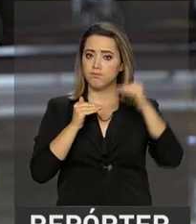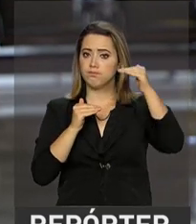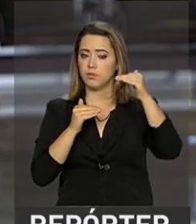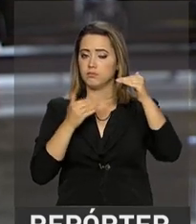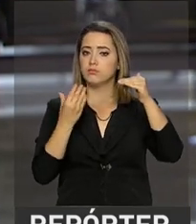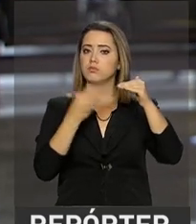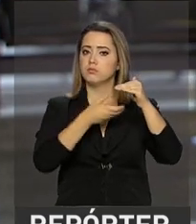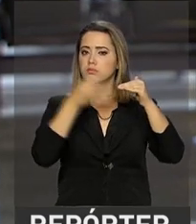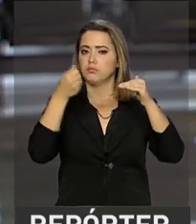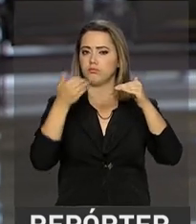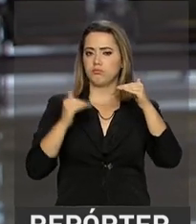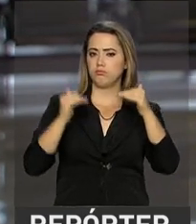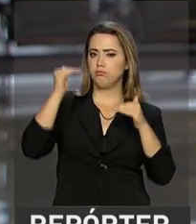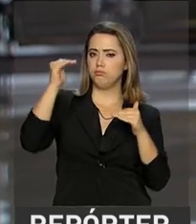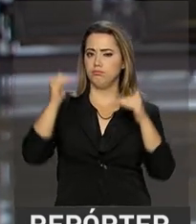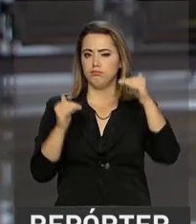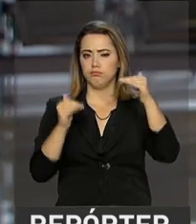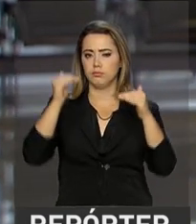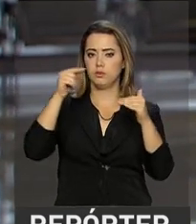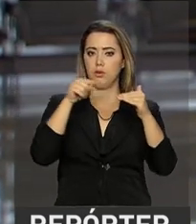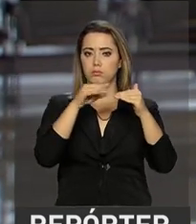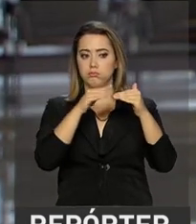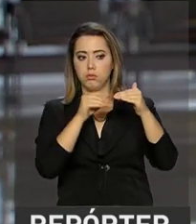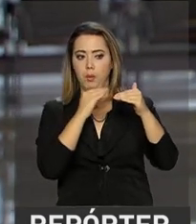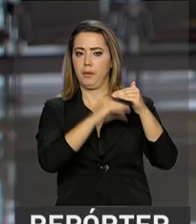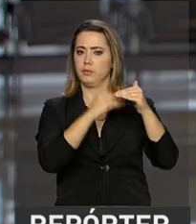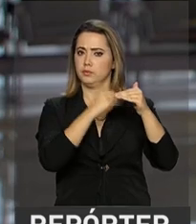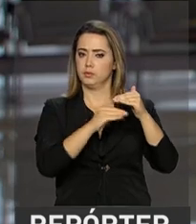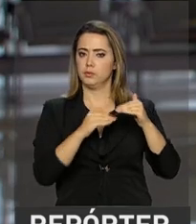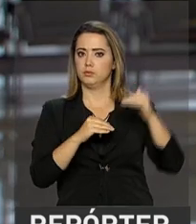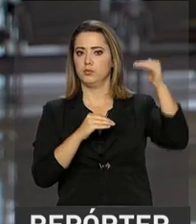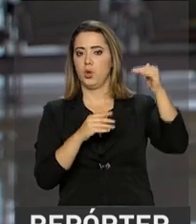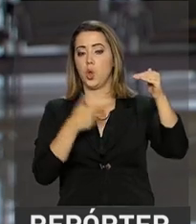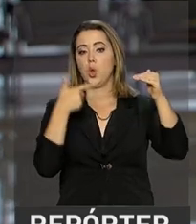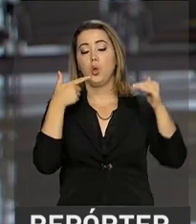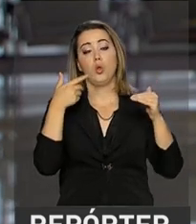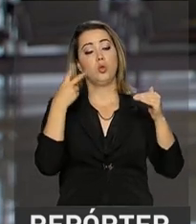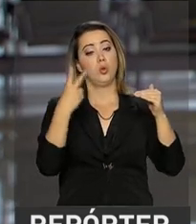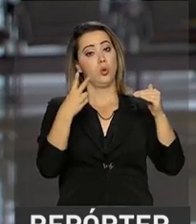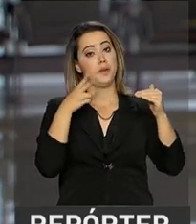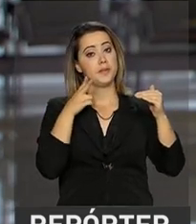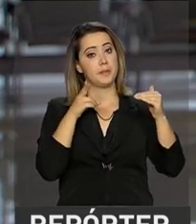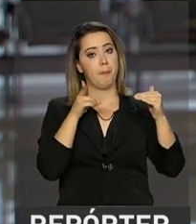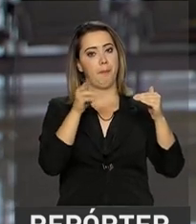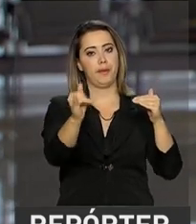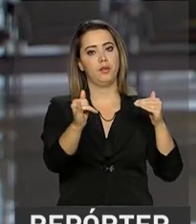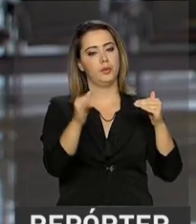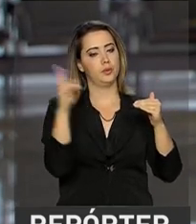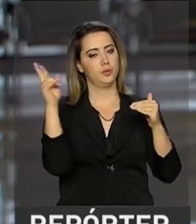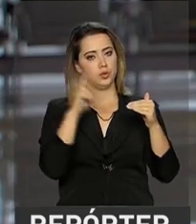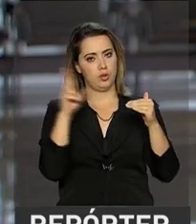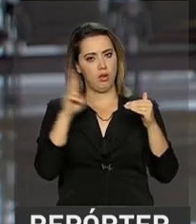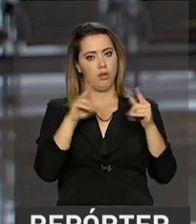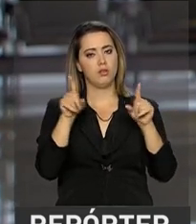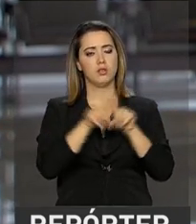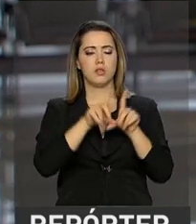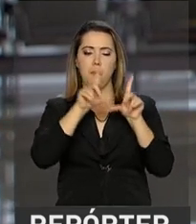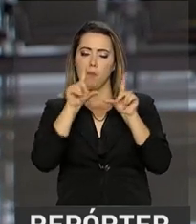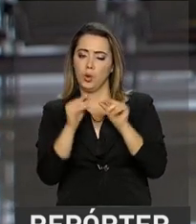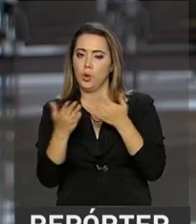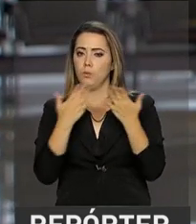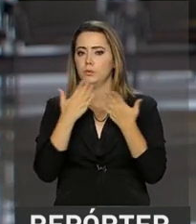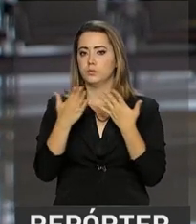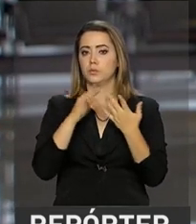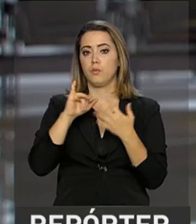diferença entre o que foi sacado e o que foi depositado ficou em 2 bilhões e R 300 milhões deais O valor é menor do que o